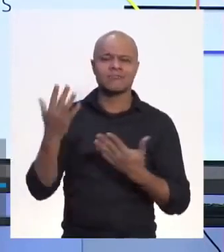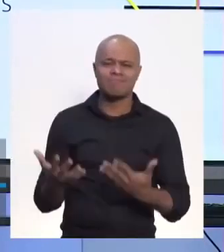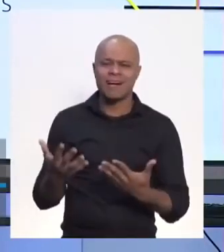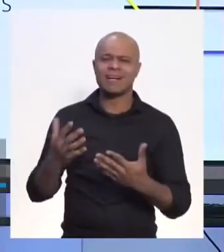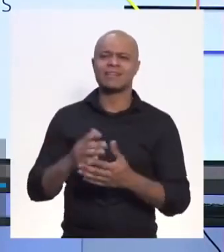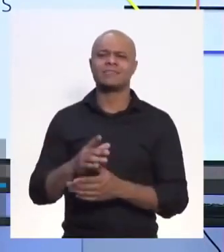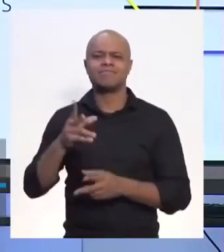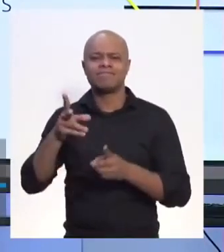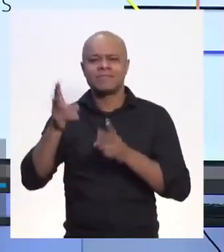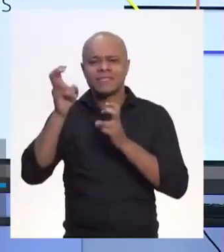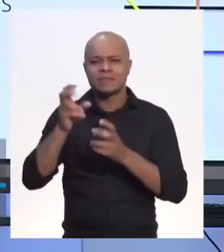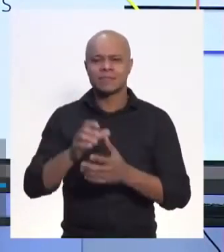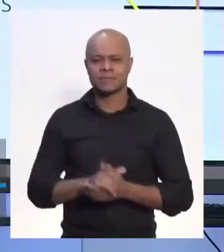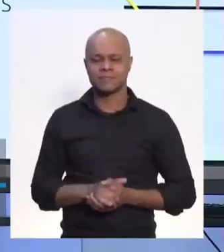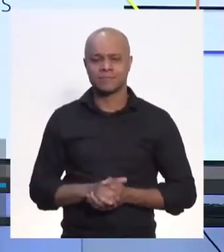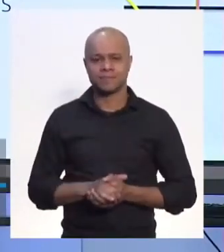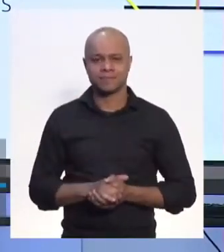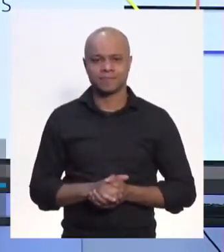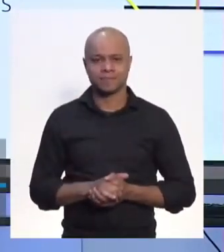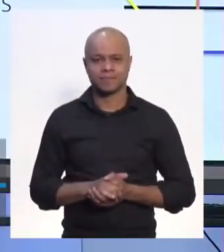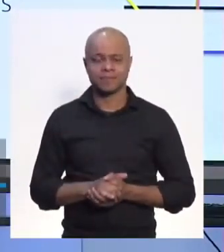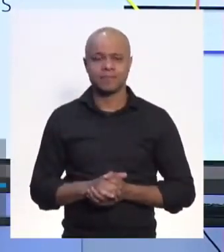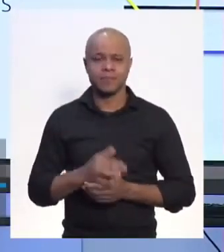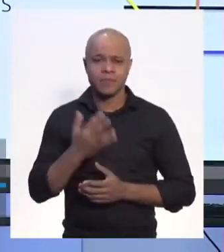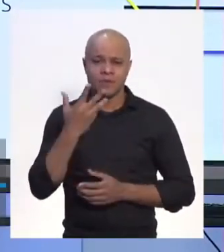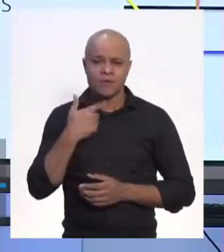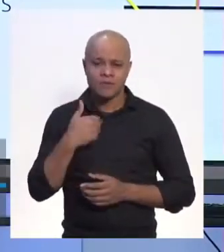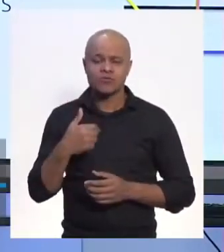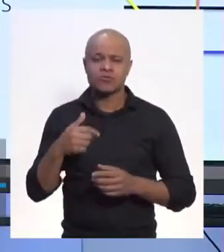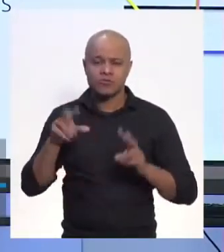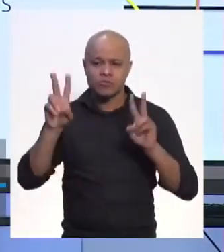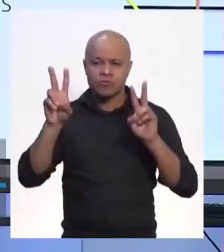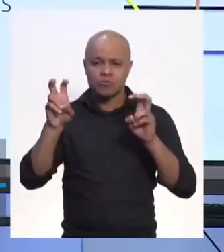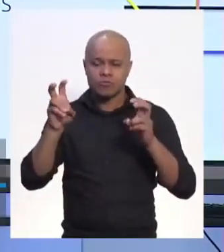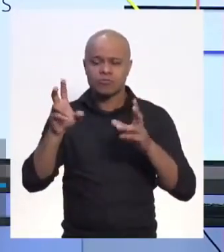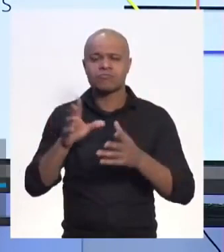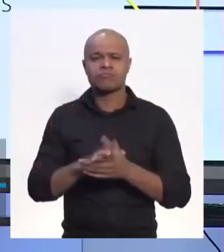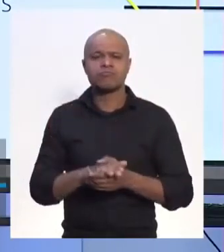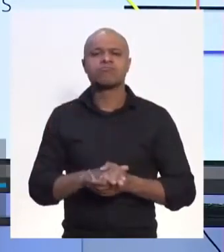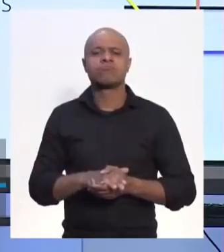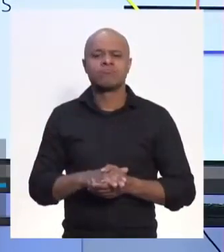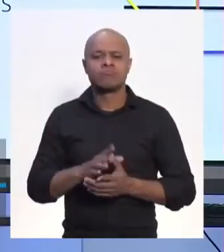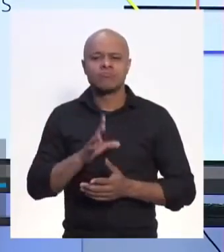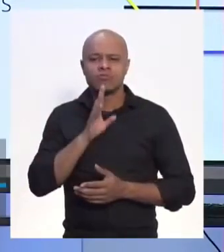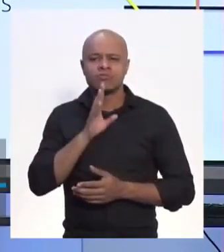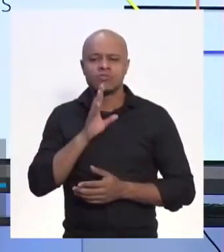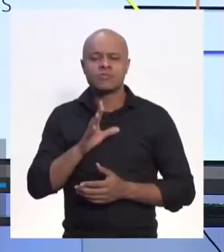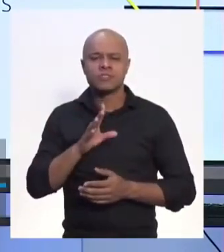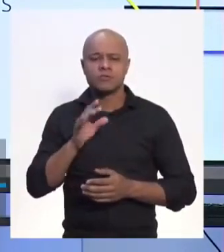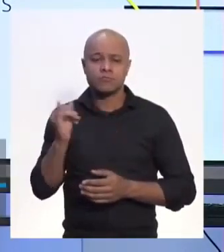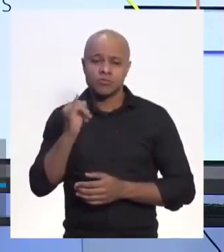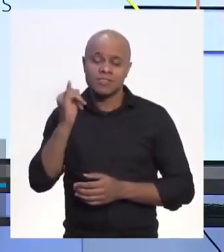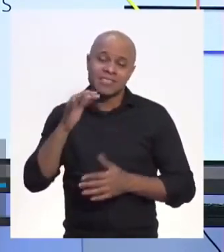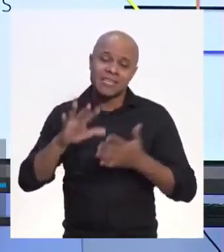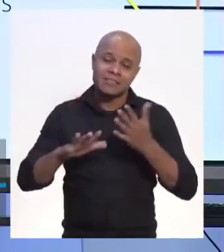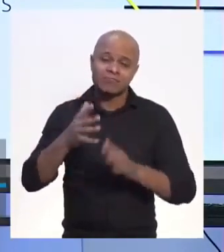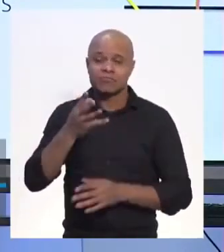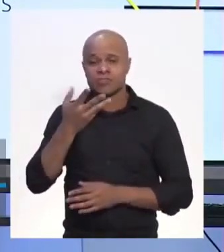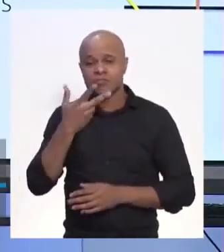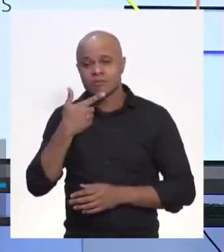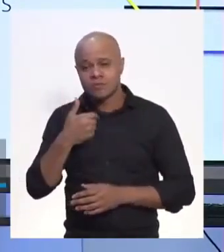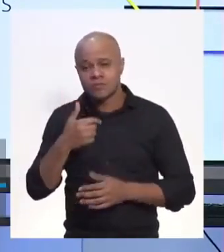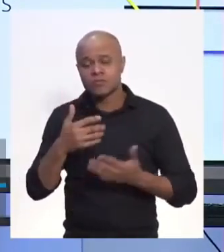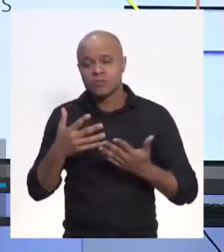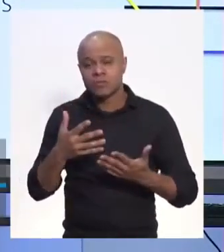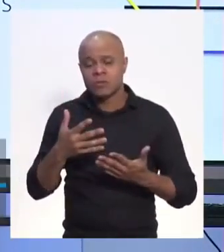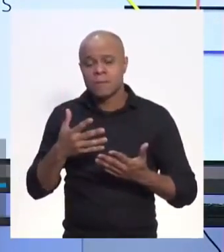teoria matemática, ela é extremamente importante na hora de você construir o conhecimento, né? Que demora também, não é de uma